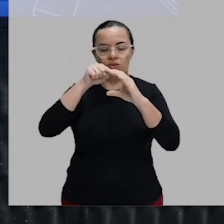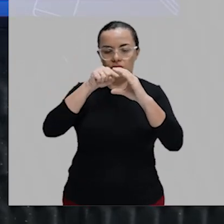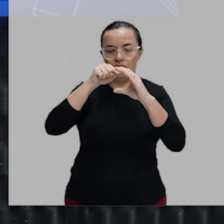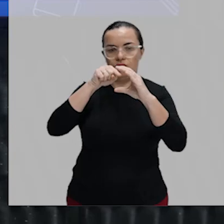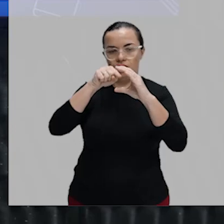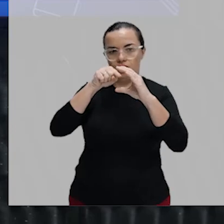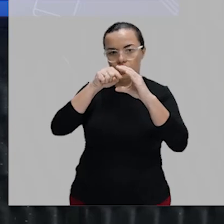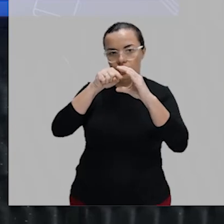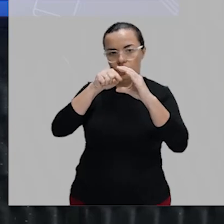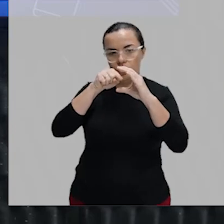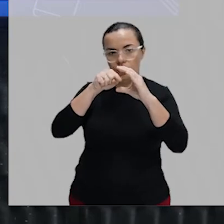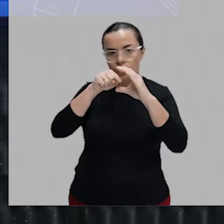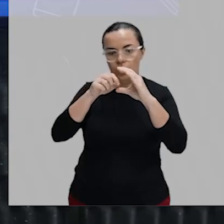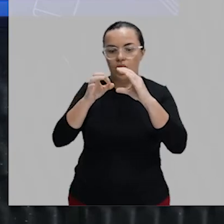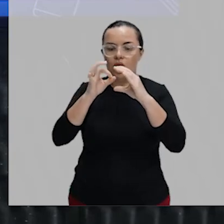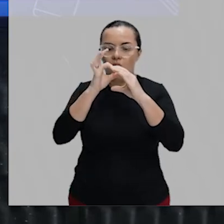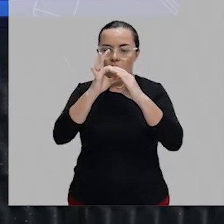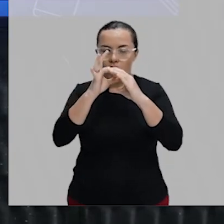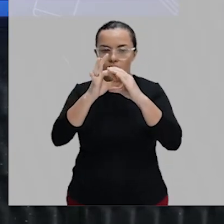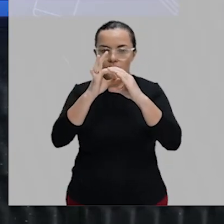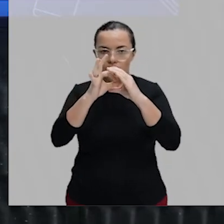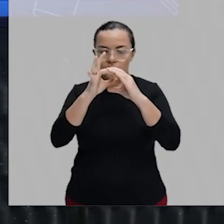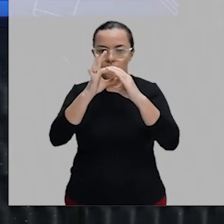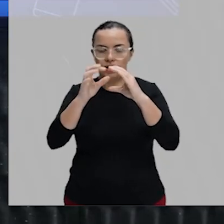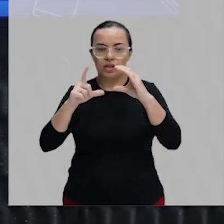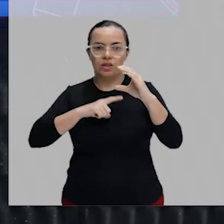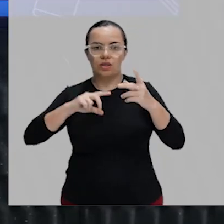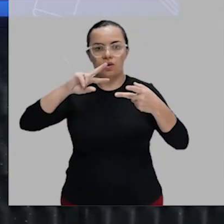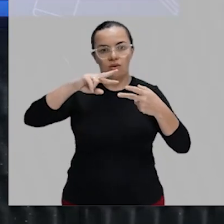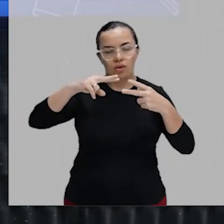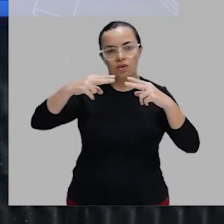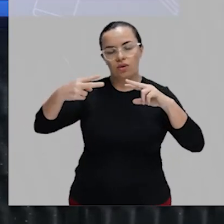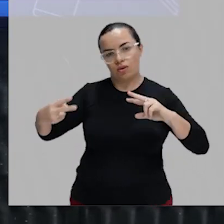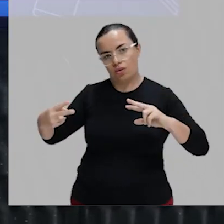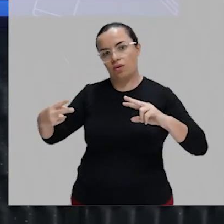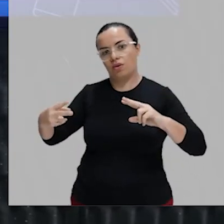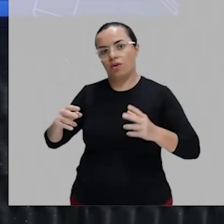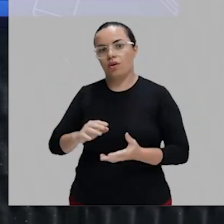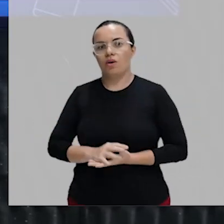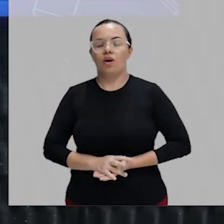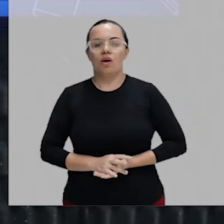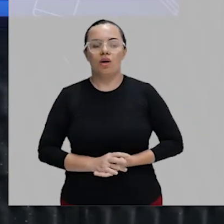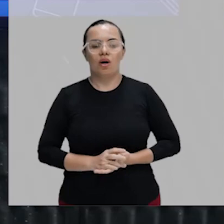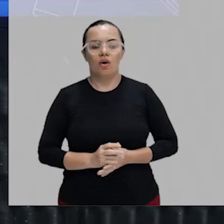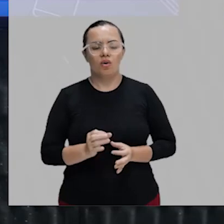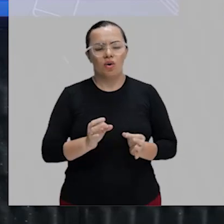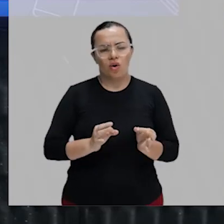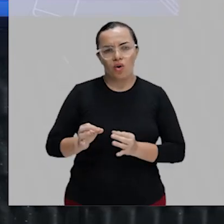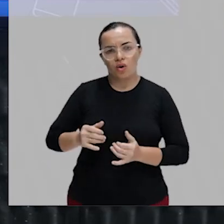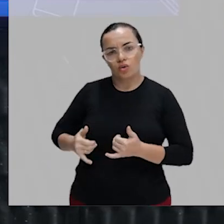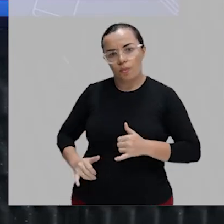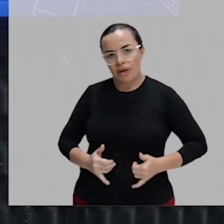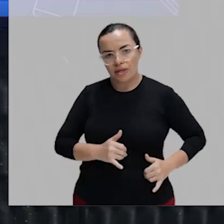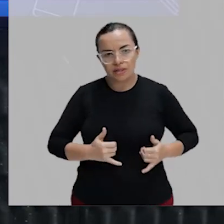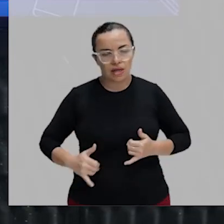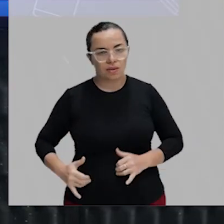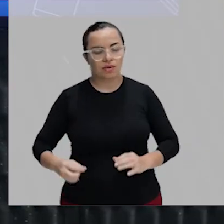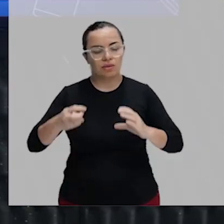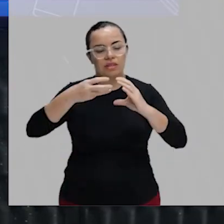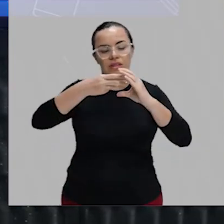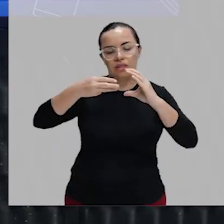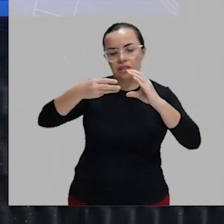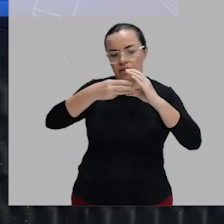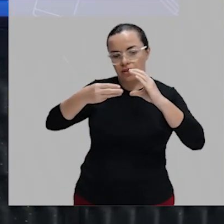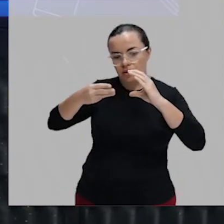conter o material genético, que é o centro controlador do metabolismo. É preenchido, no caso do citoplasma,